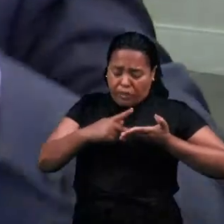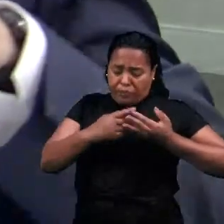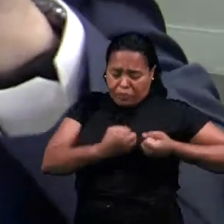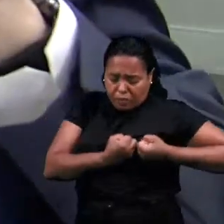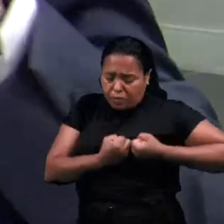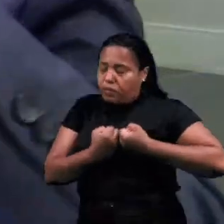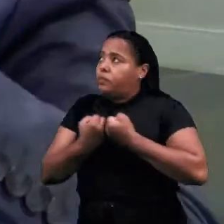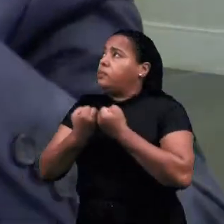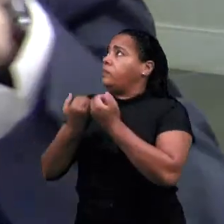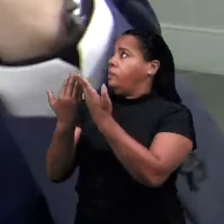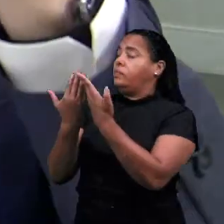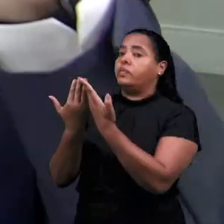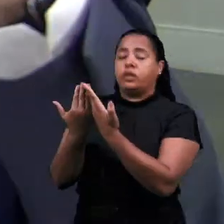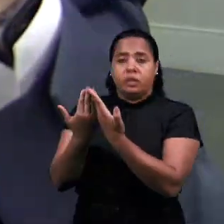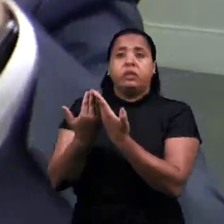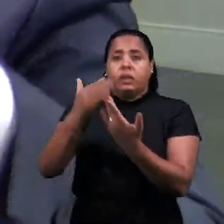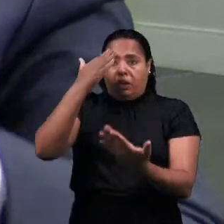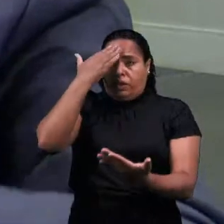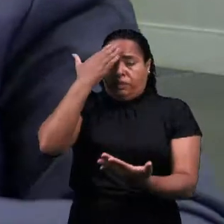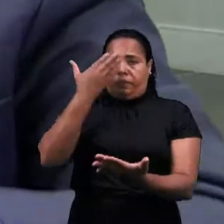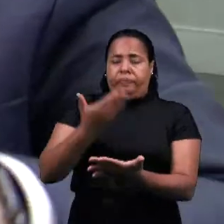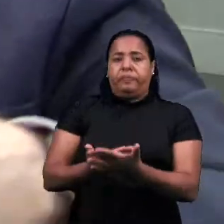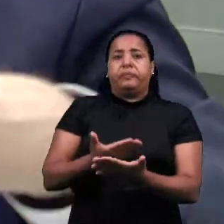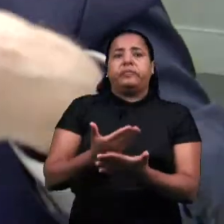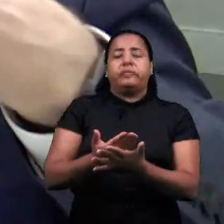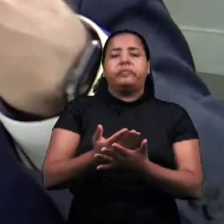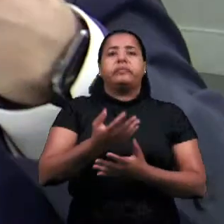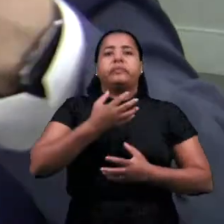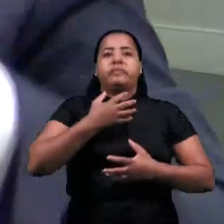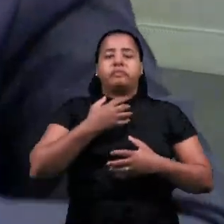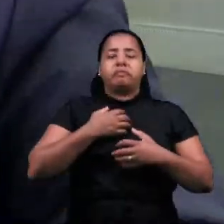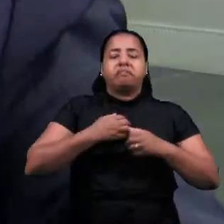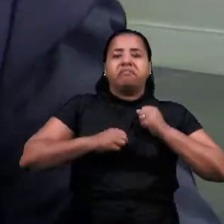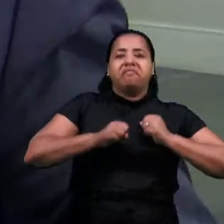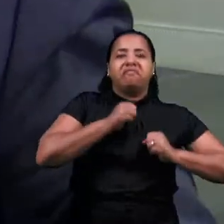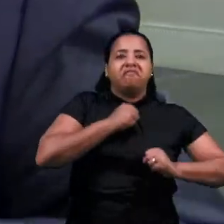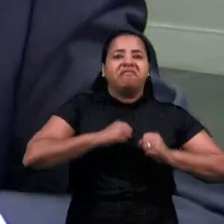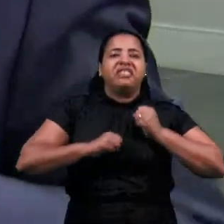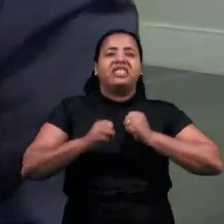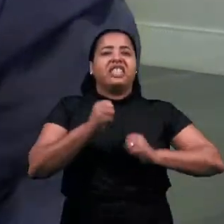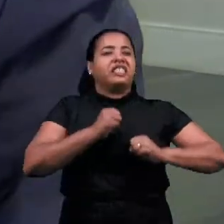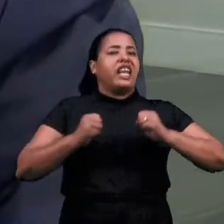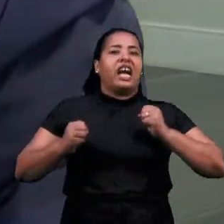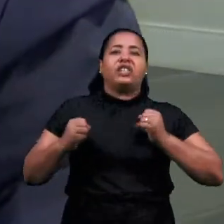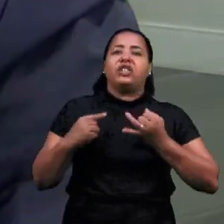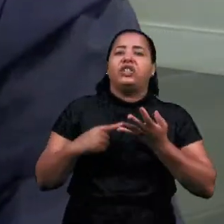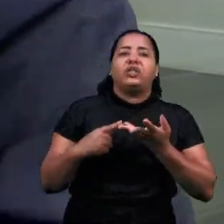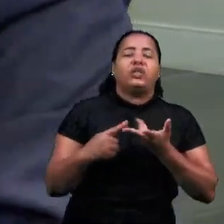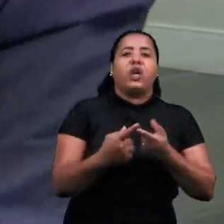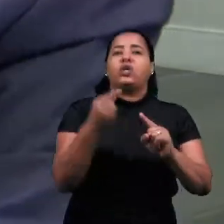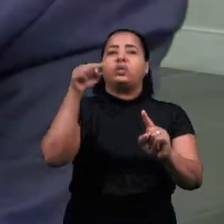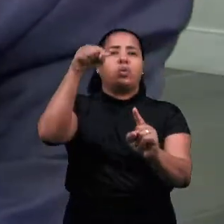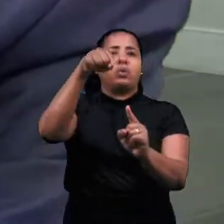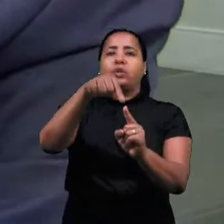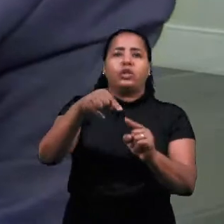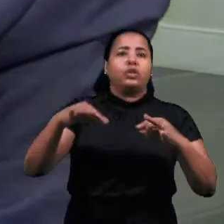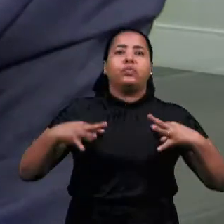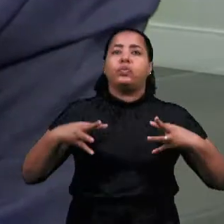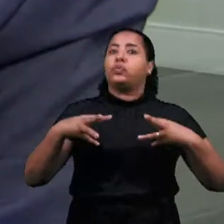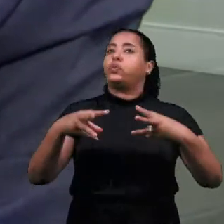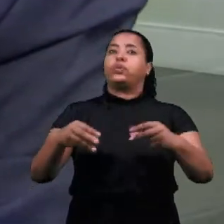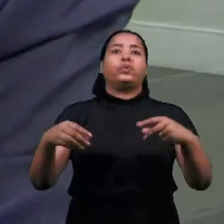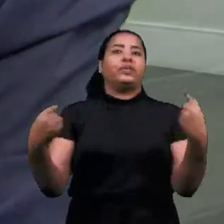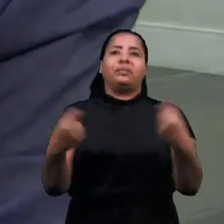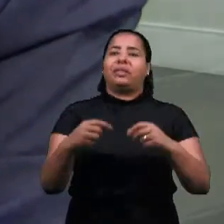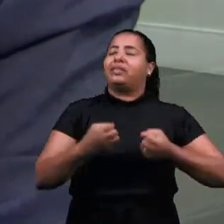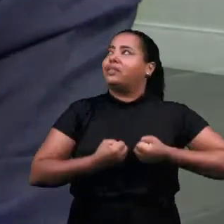confiando, lançando sobre ele a nossa ansiedade, as nossas demandas, necessidades, porque ele